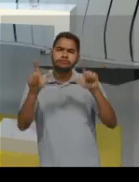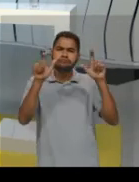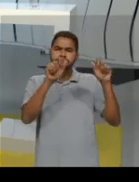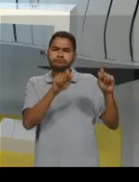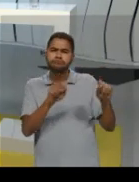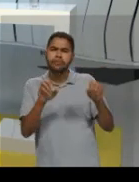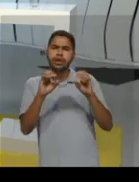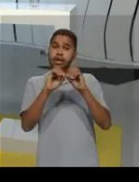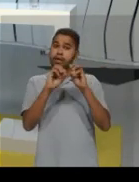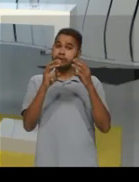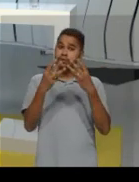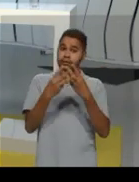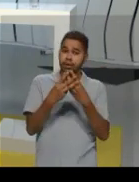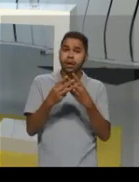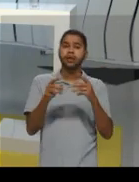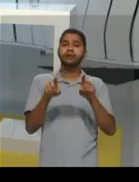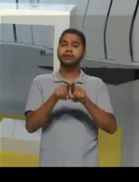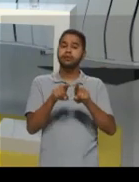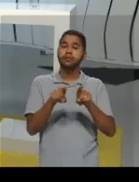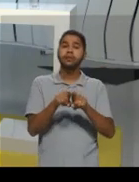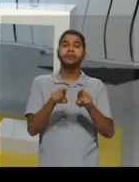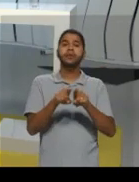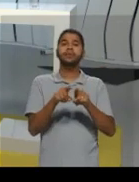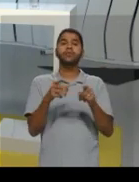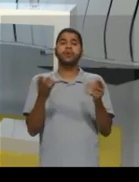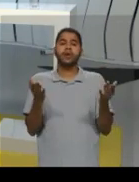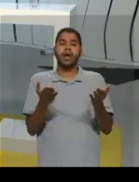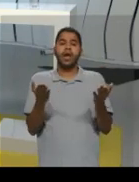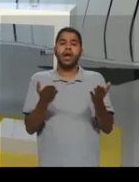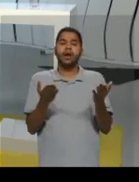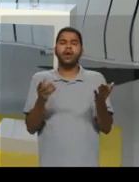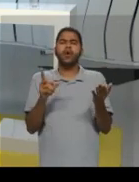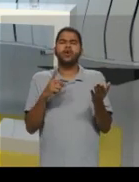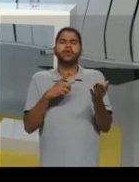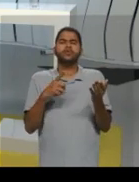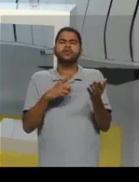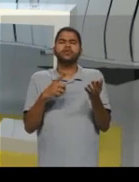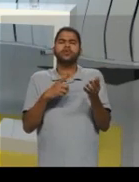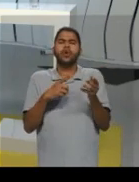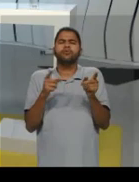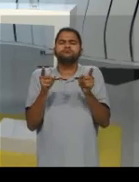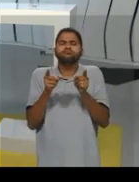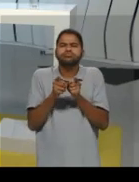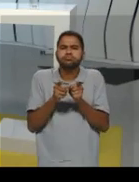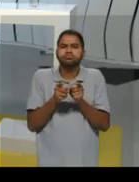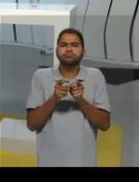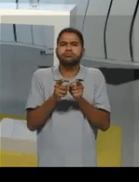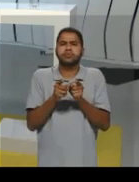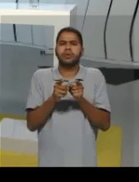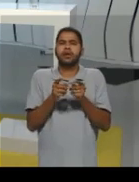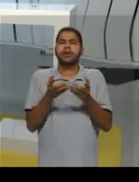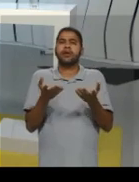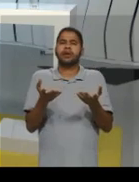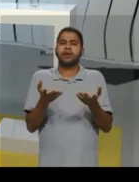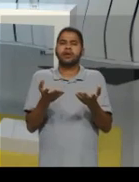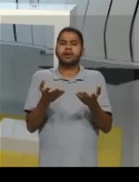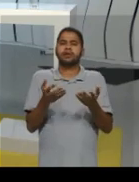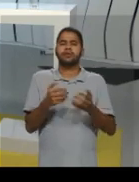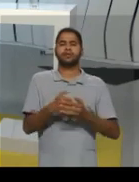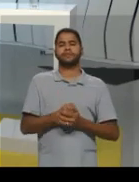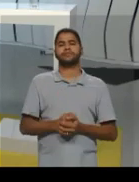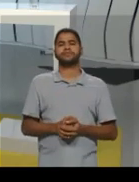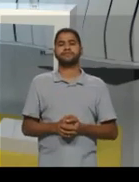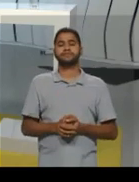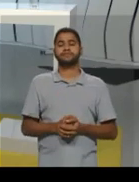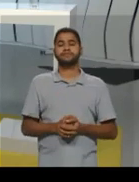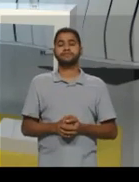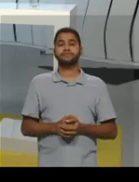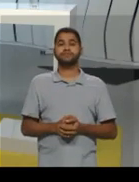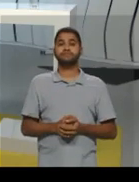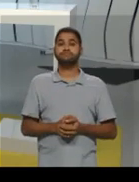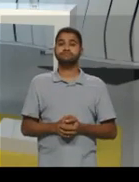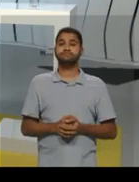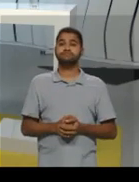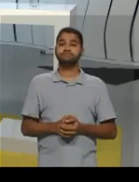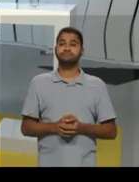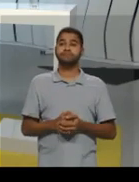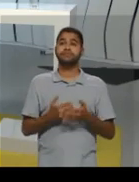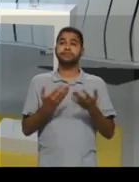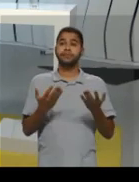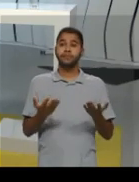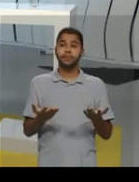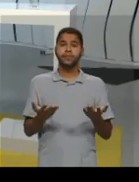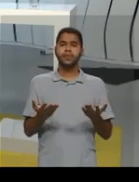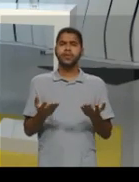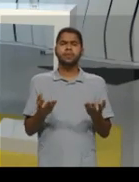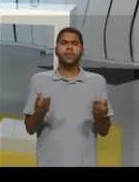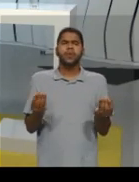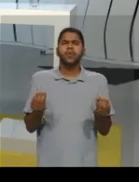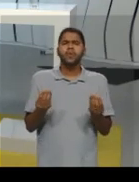gramaticais, que foi dada aqui uma pincelada, né? Nós não trabalhamos cada classe a fundo. Então, é isso aí. Mas